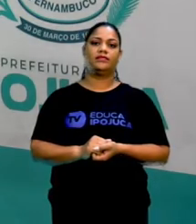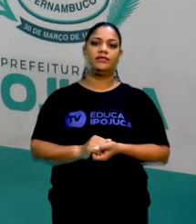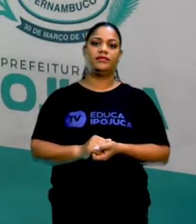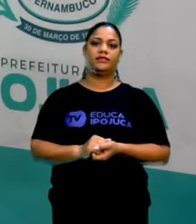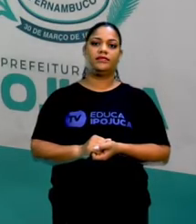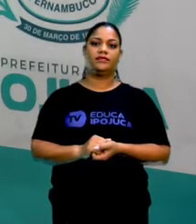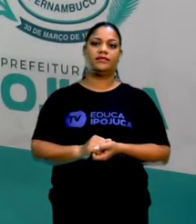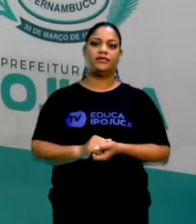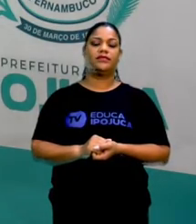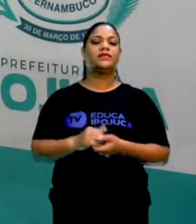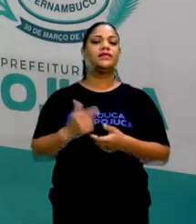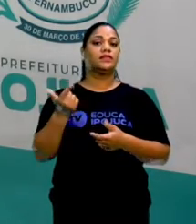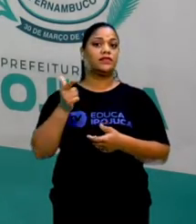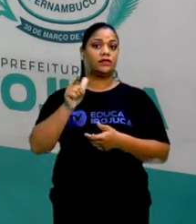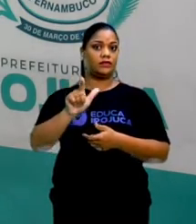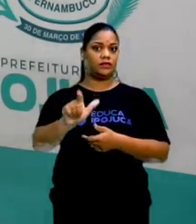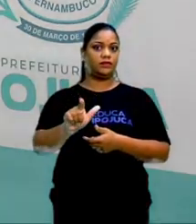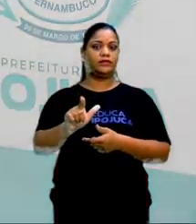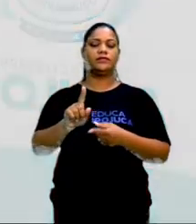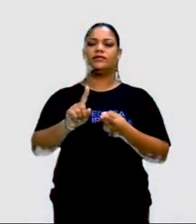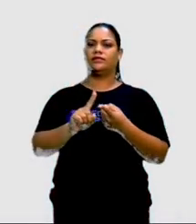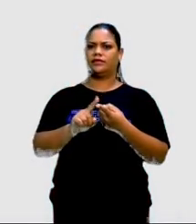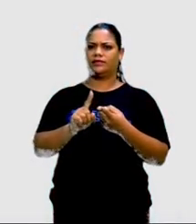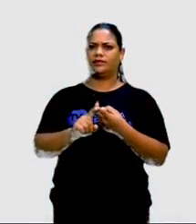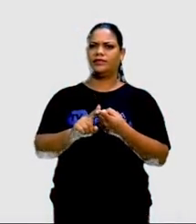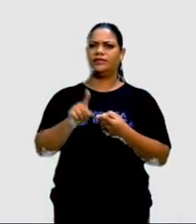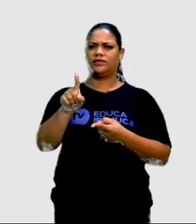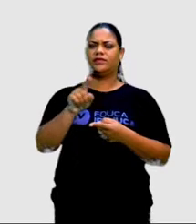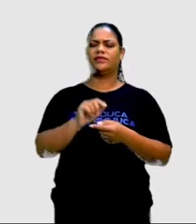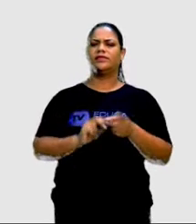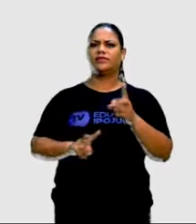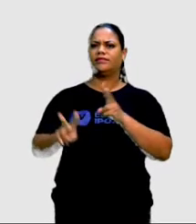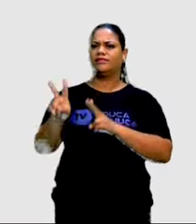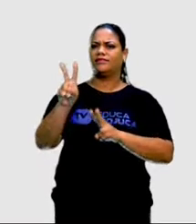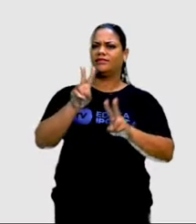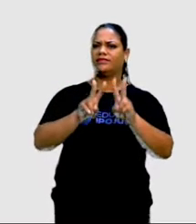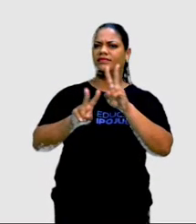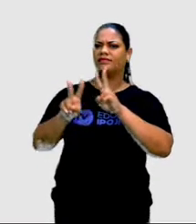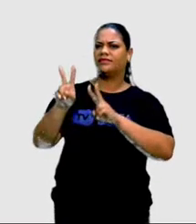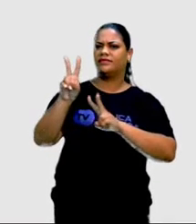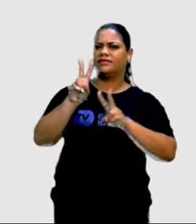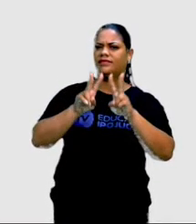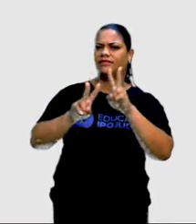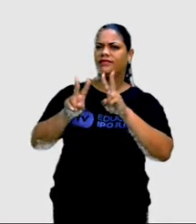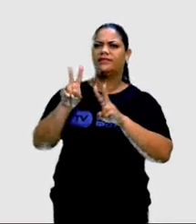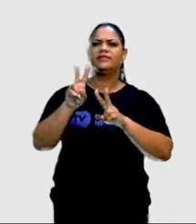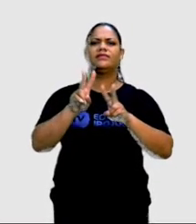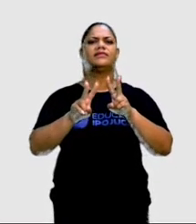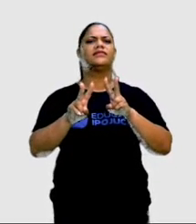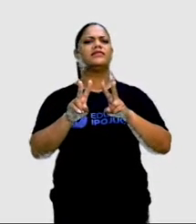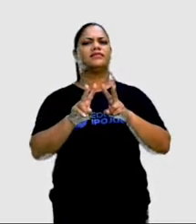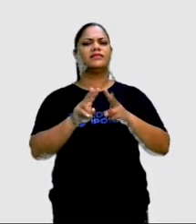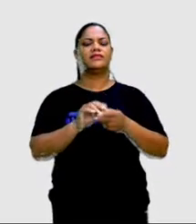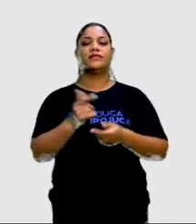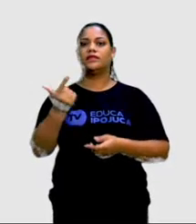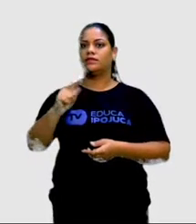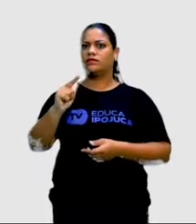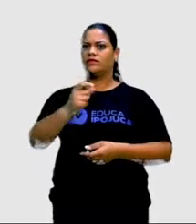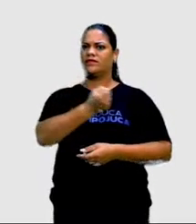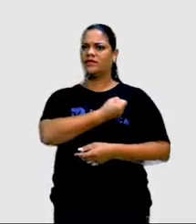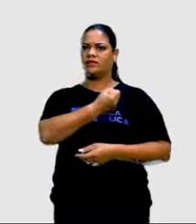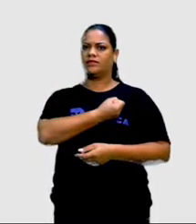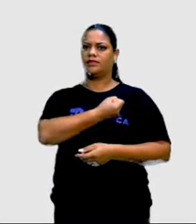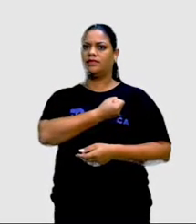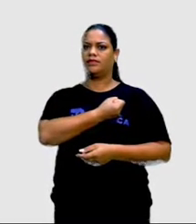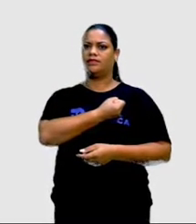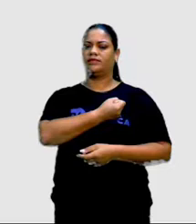Eu trouxe essa situação aqui bem interessante para que você possa observar, né? Se não tivesse o número aí, não